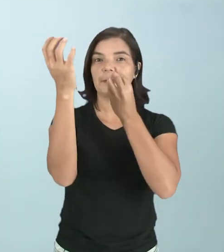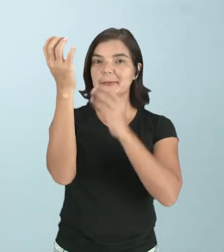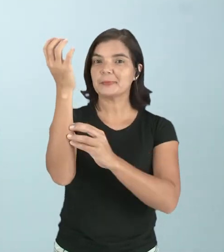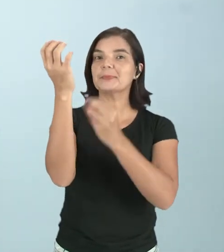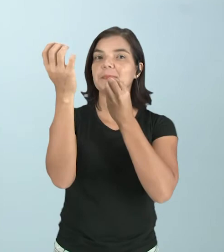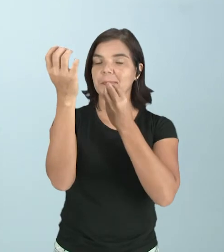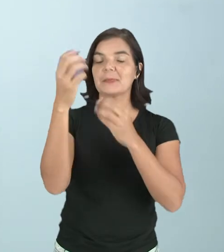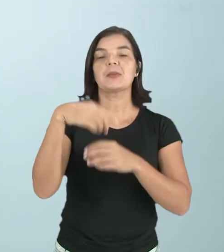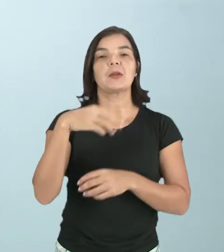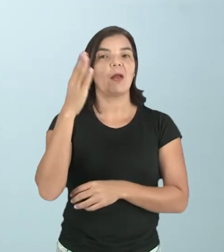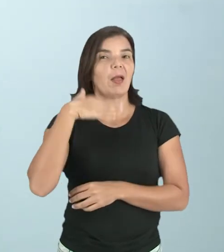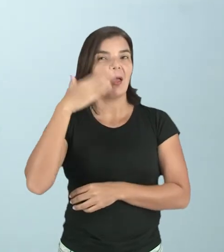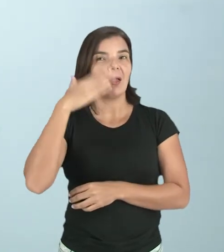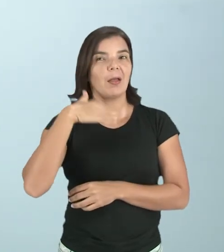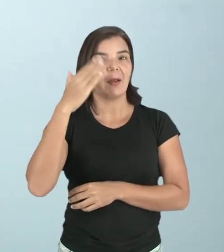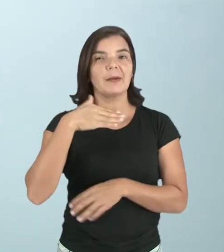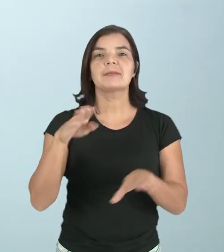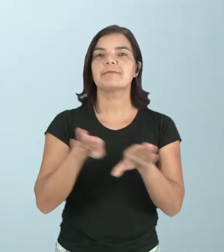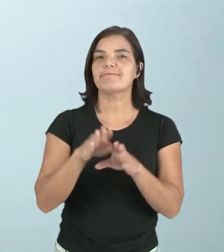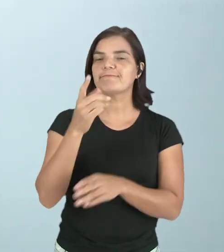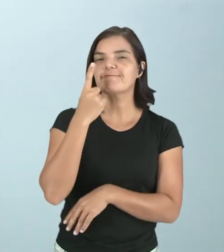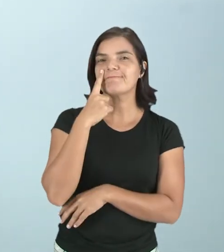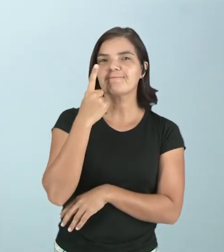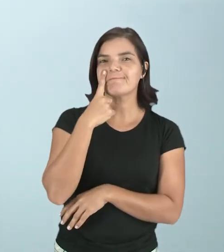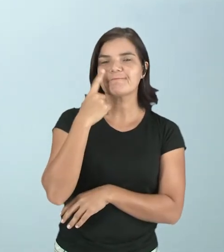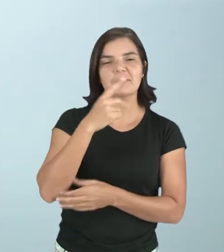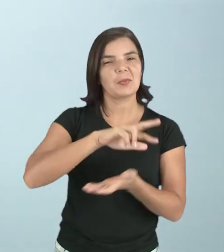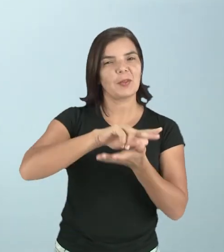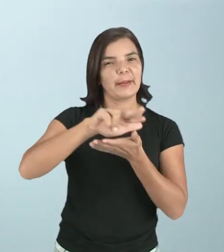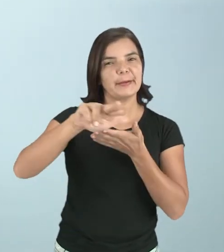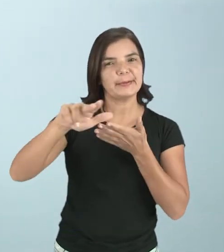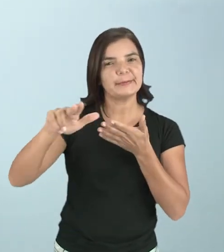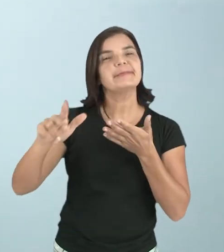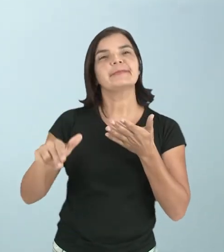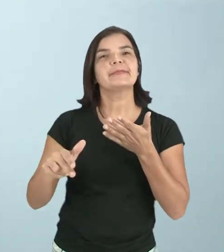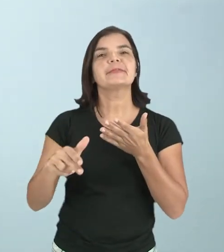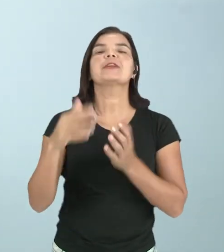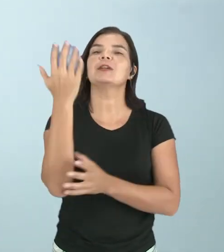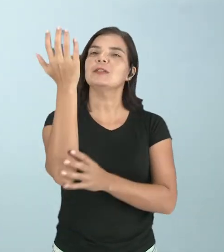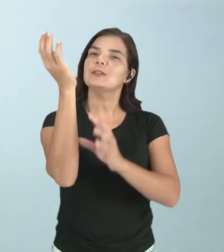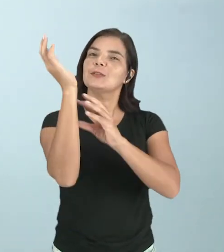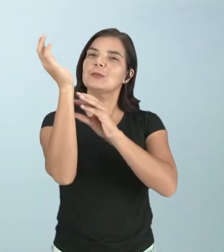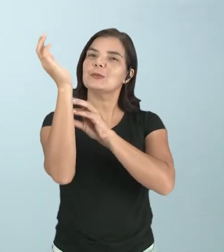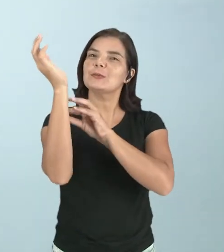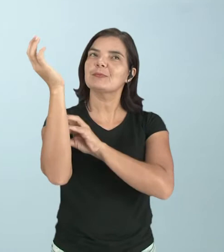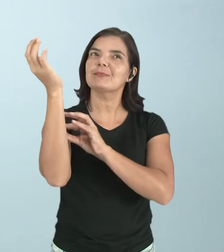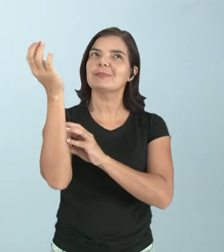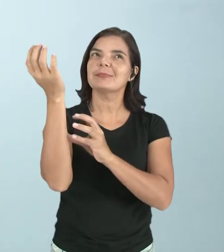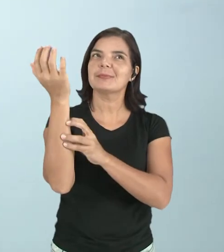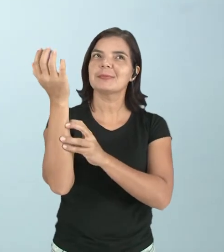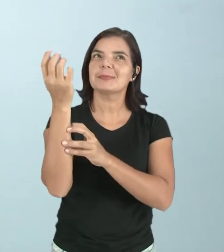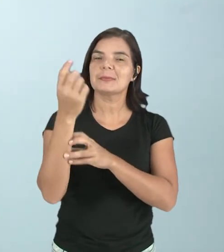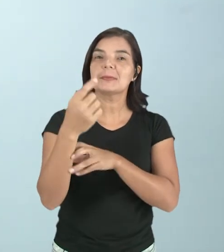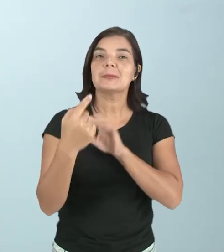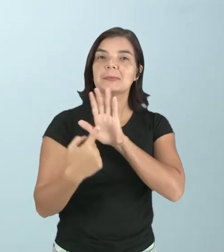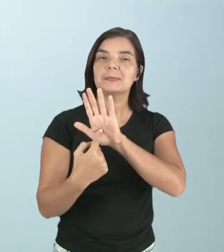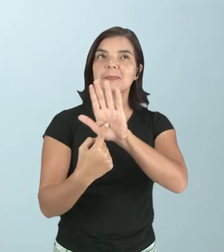certo? Uma pimenteira. Como vocês podem ver, existem várias frutinhas. Posso mostrar